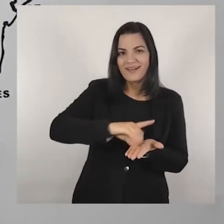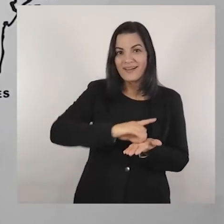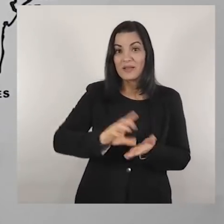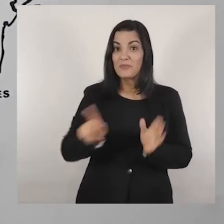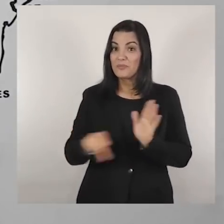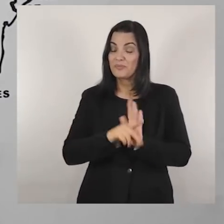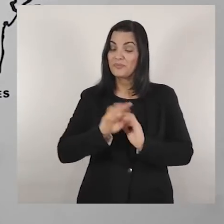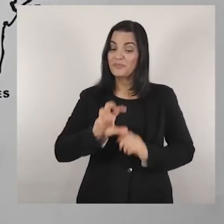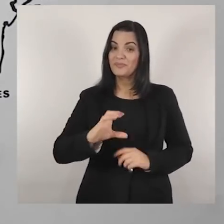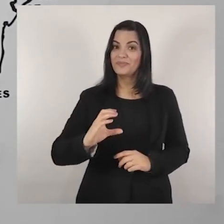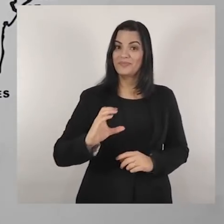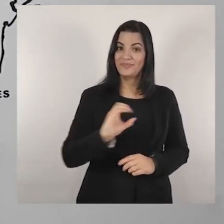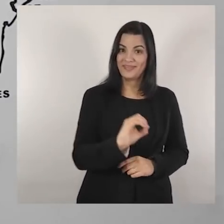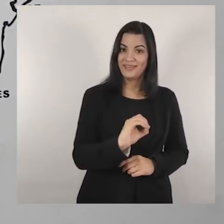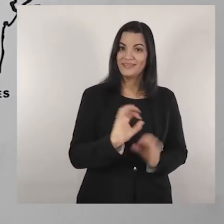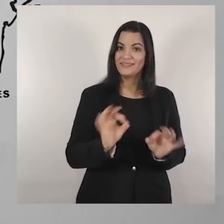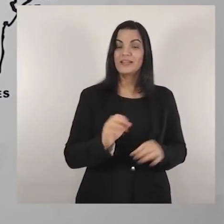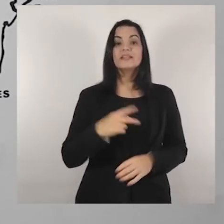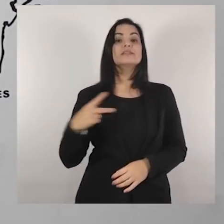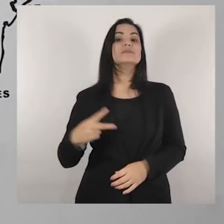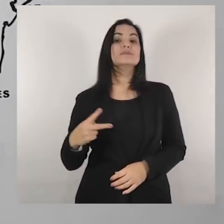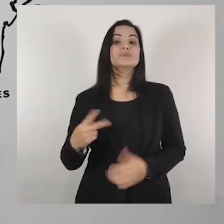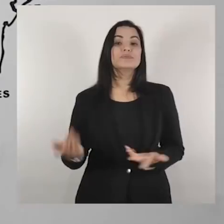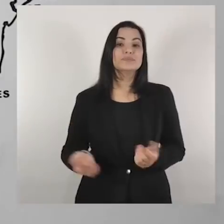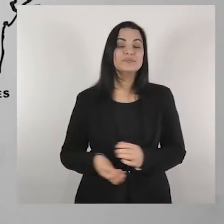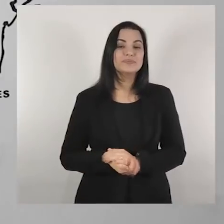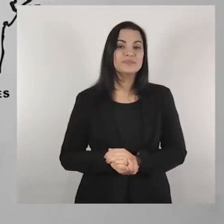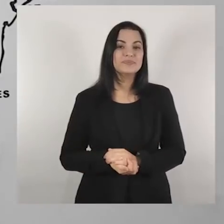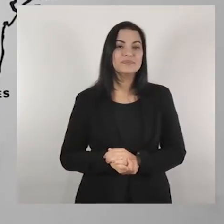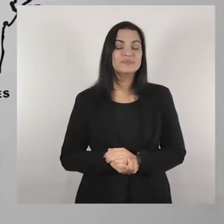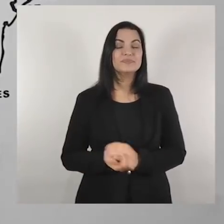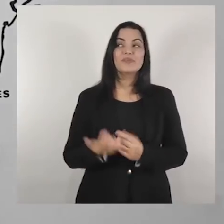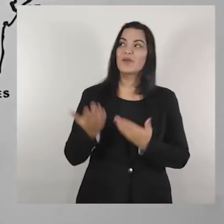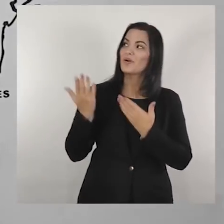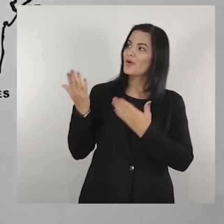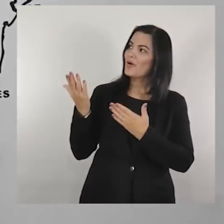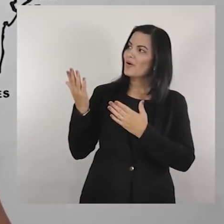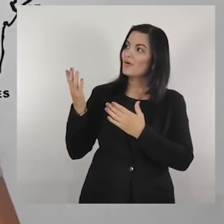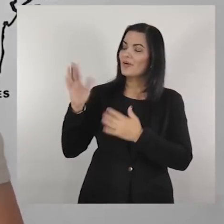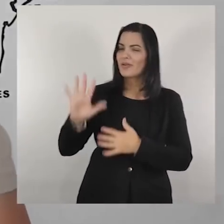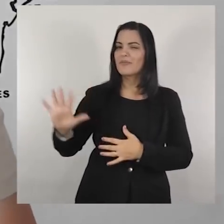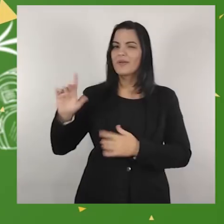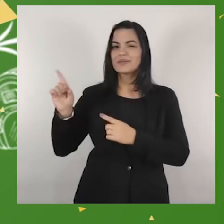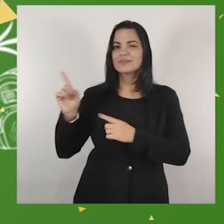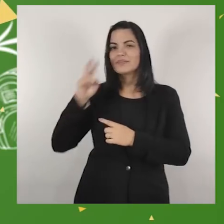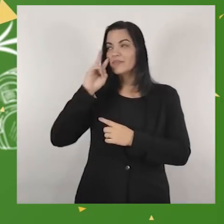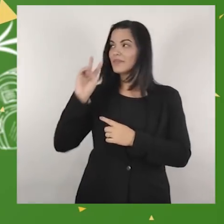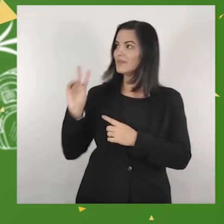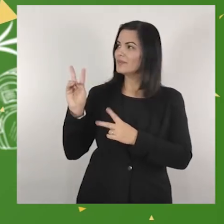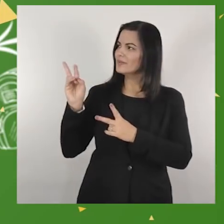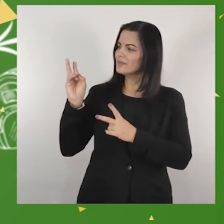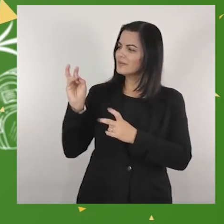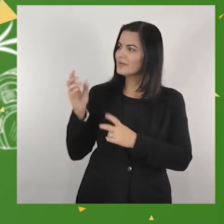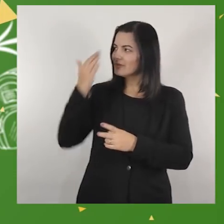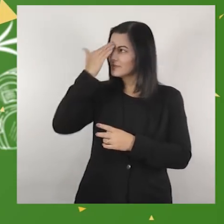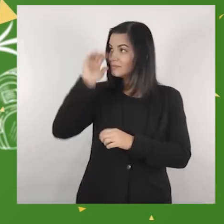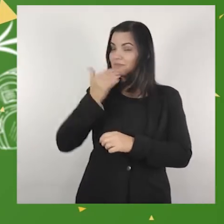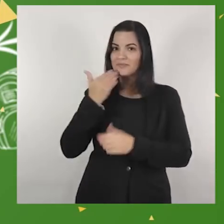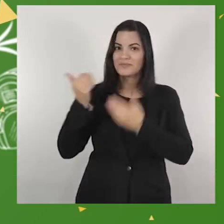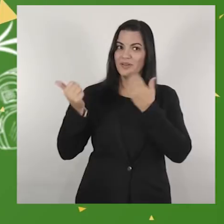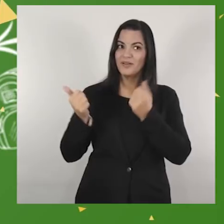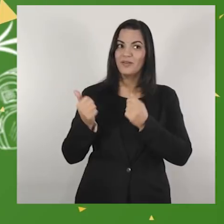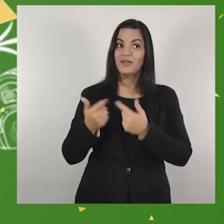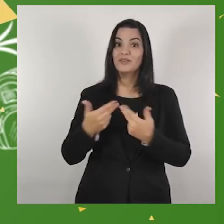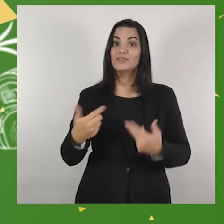as palavrinhas lá da região centro-oeste, tá bom? A segunda parte, vou colocar aí uma imagem para que